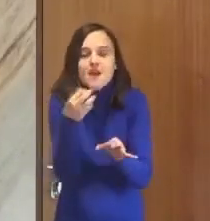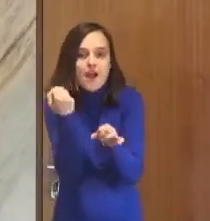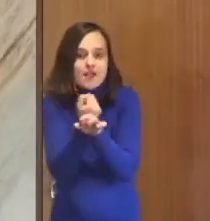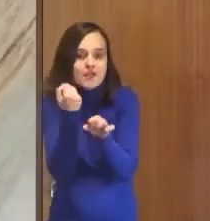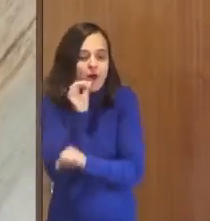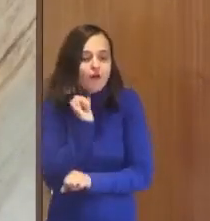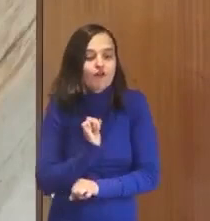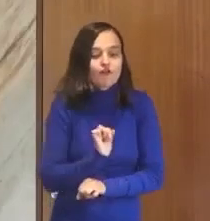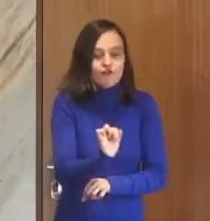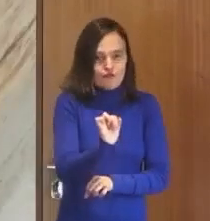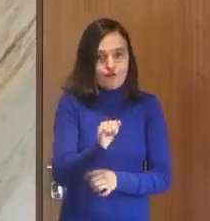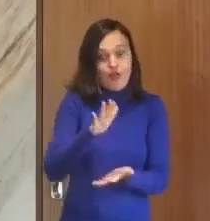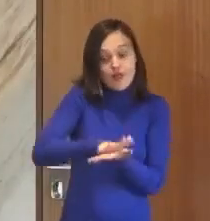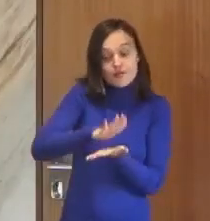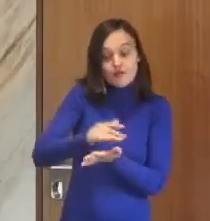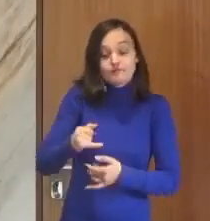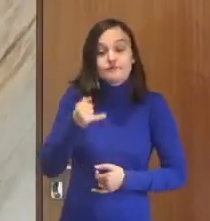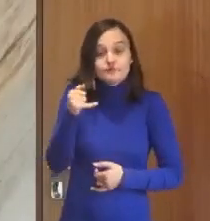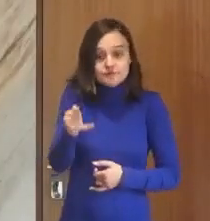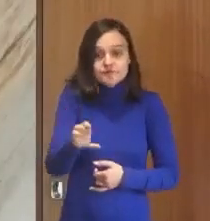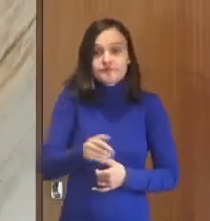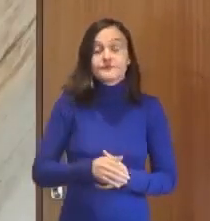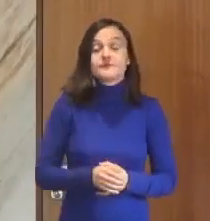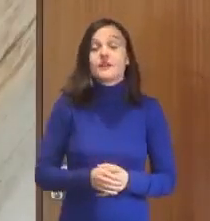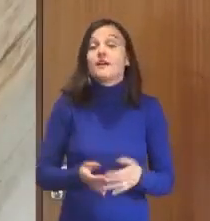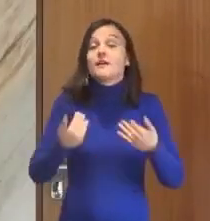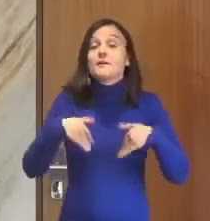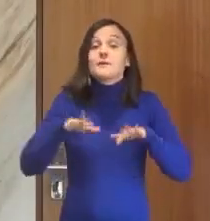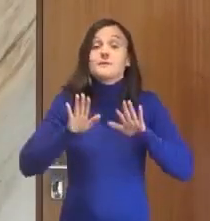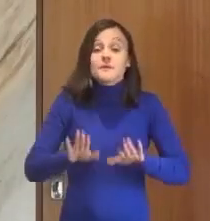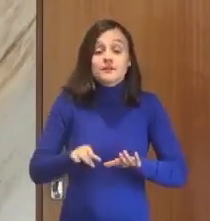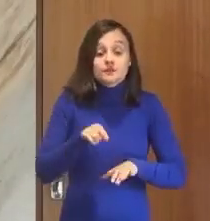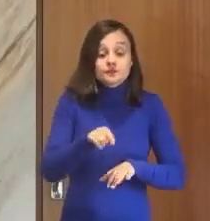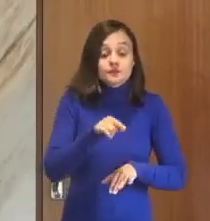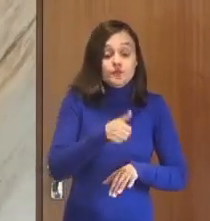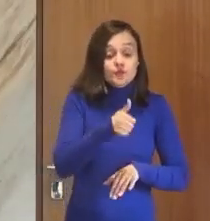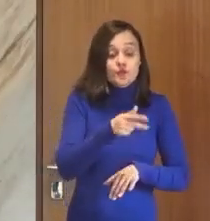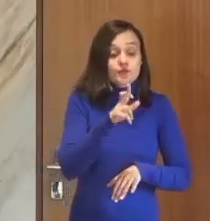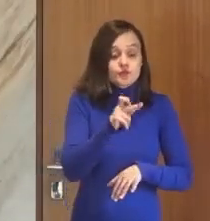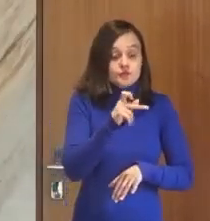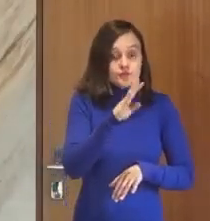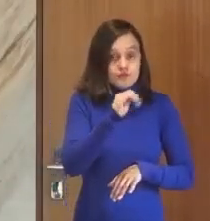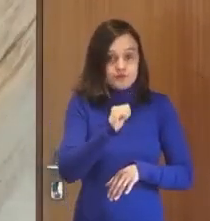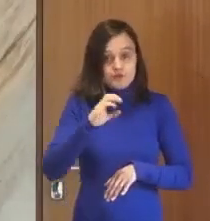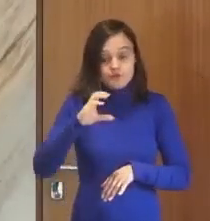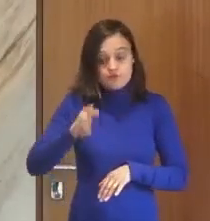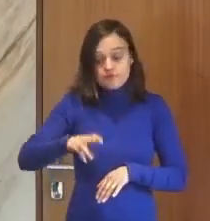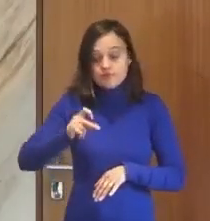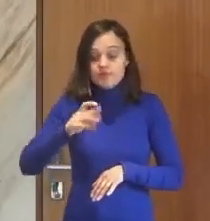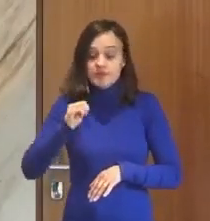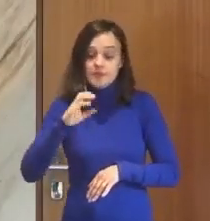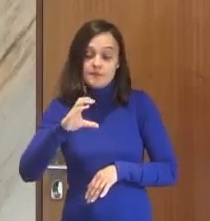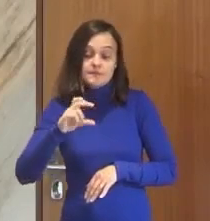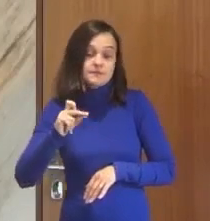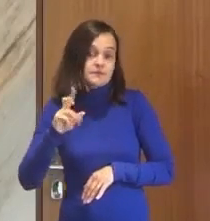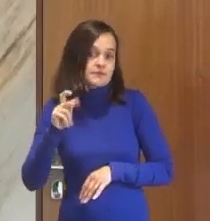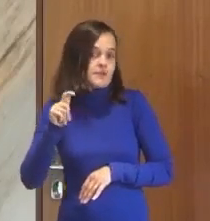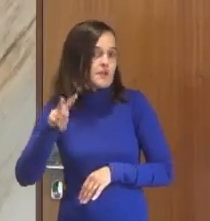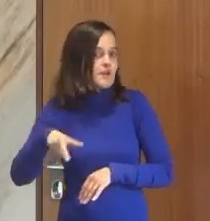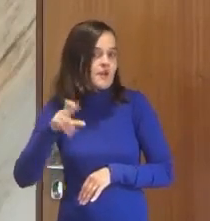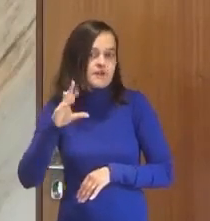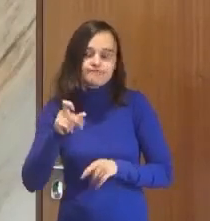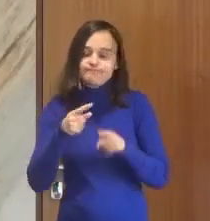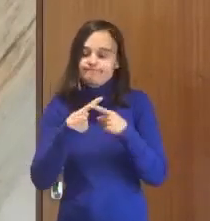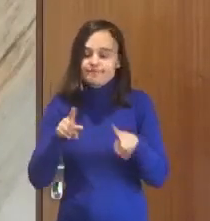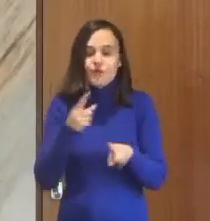obra nas edições seguintes. O que não acontece com o Brás Garcia de Mascarenhas. Ele morre sem ver a sua obra editada e